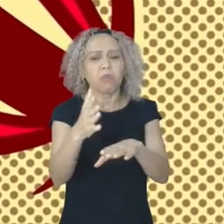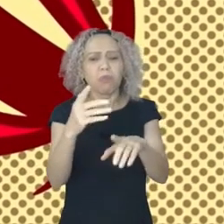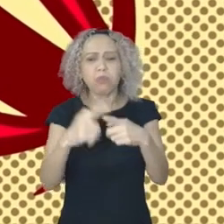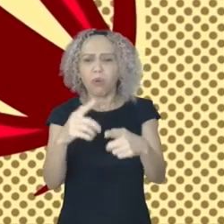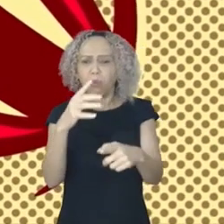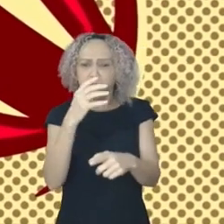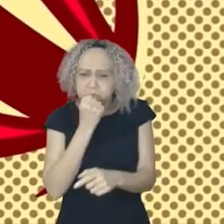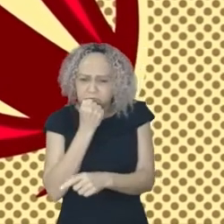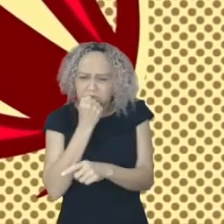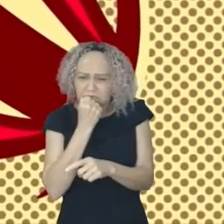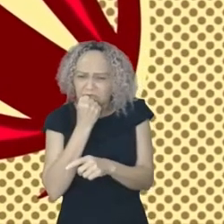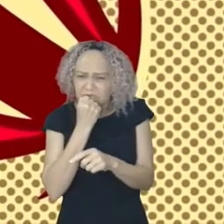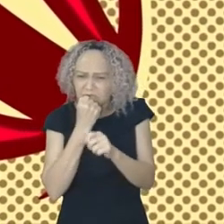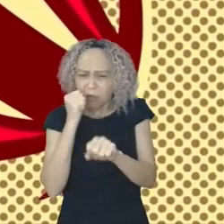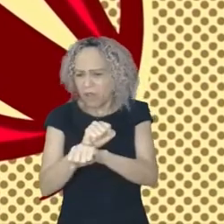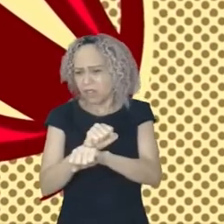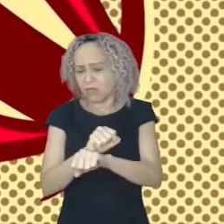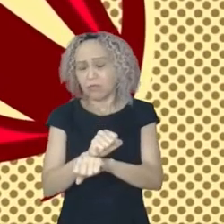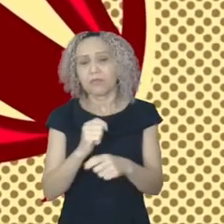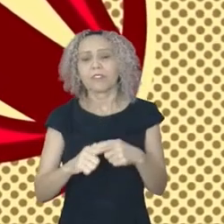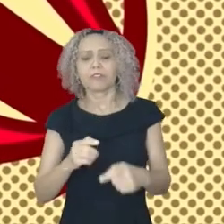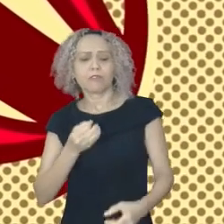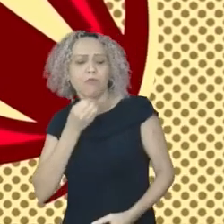agora eu vou falar.